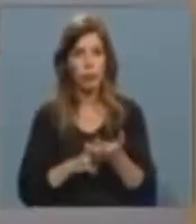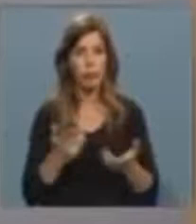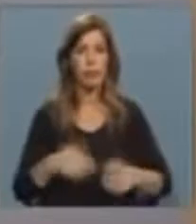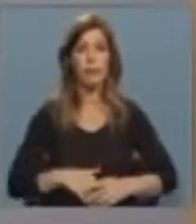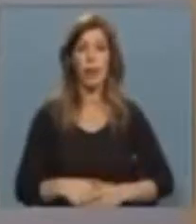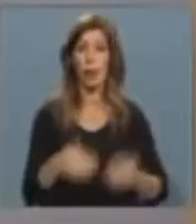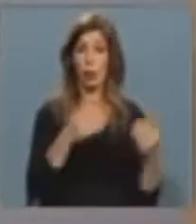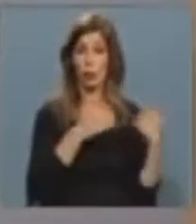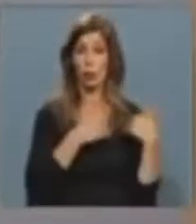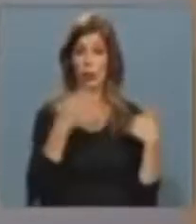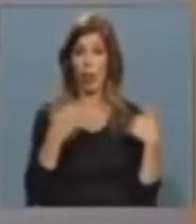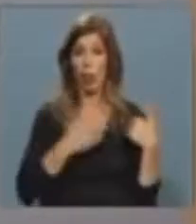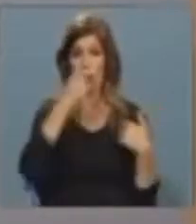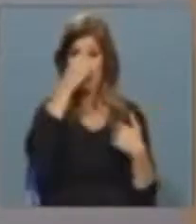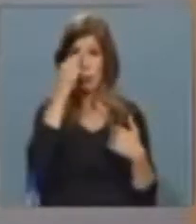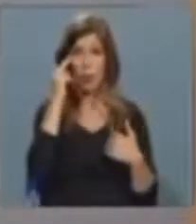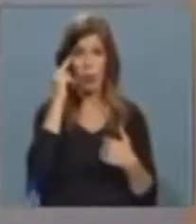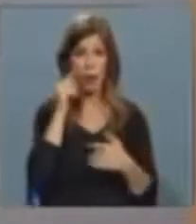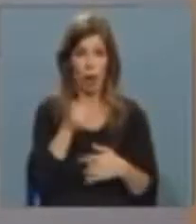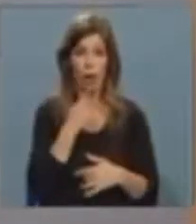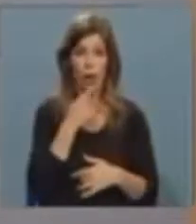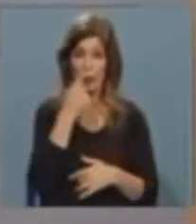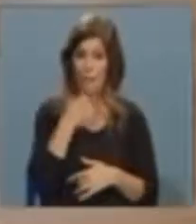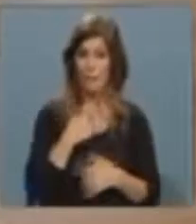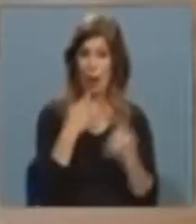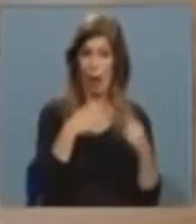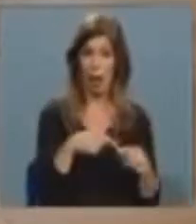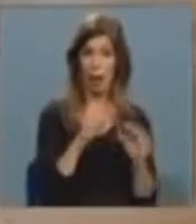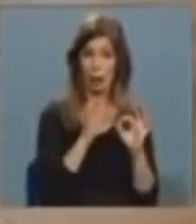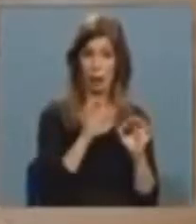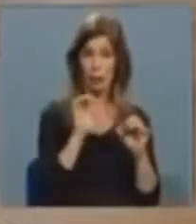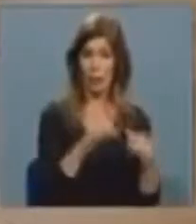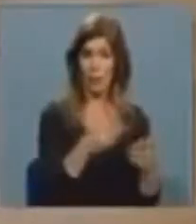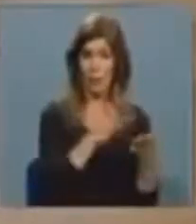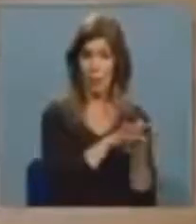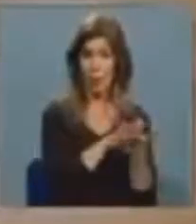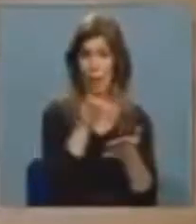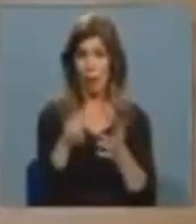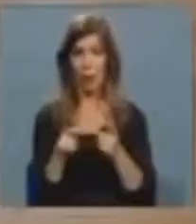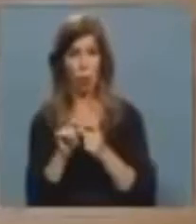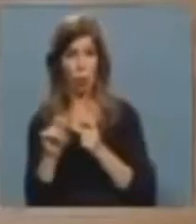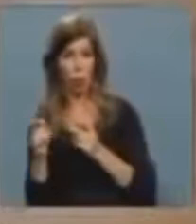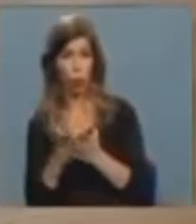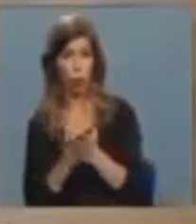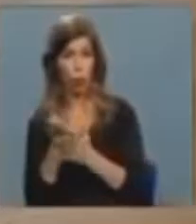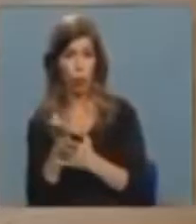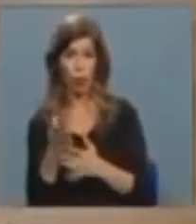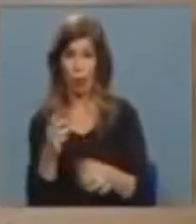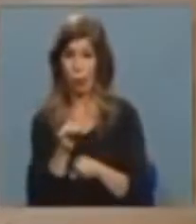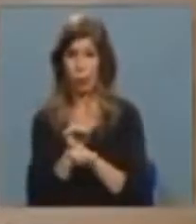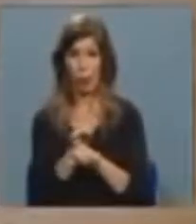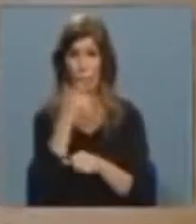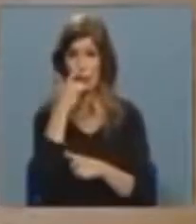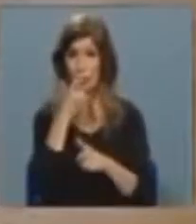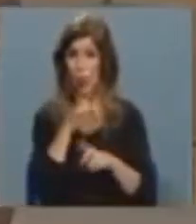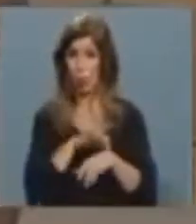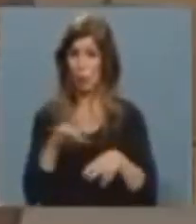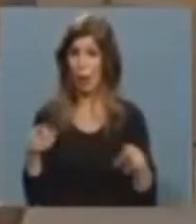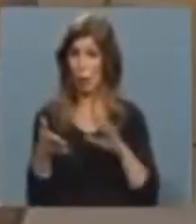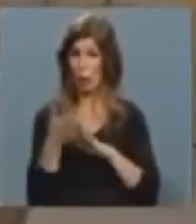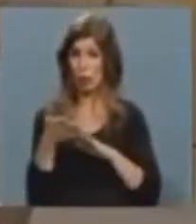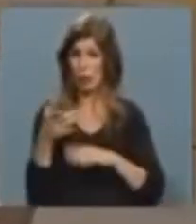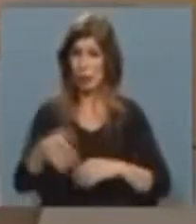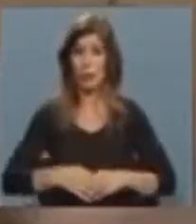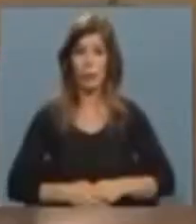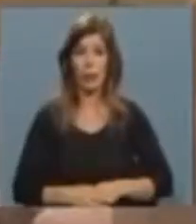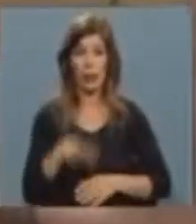responsável pela Ordem dos Enfermeiros na Madeira diz que as falhas, quer nos cuidados primários, quer nos continuados, entopem as urgências.